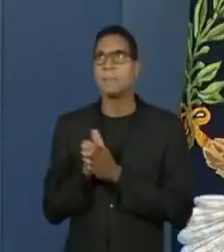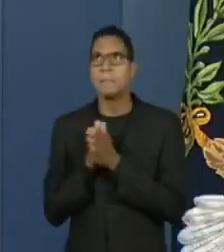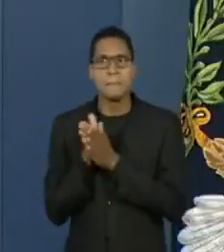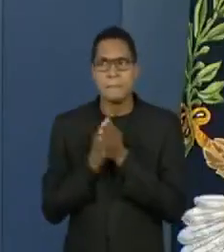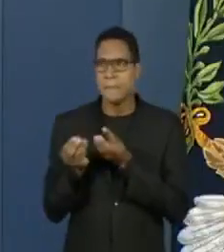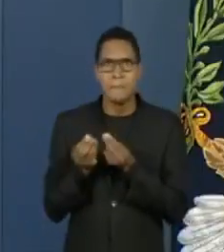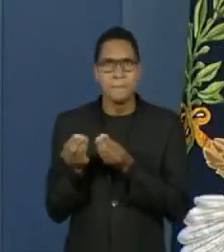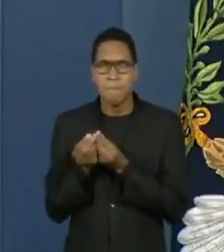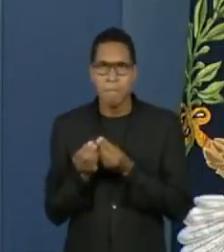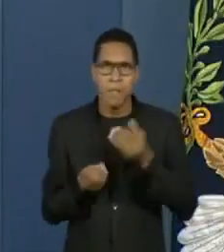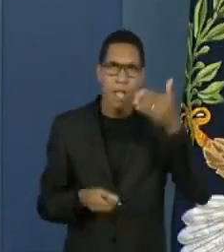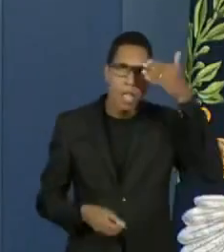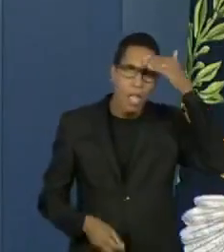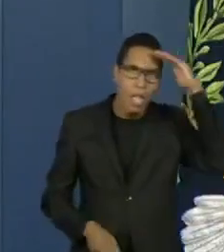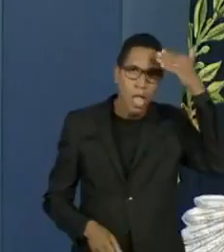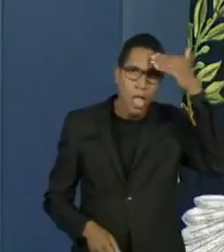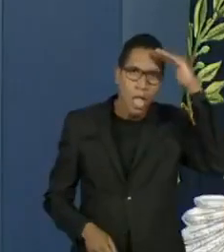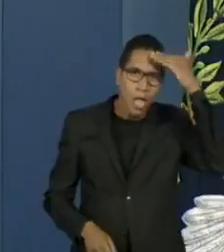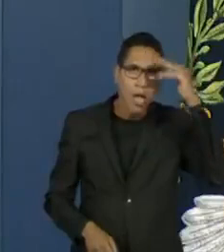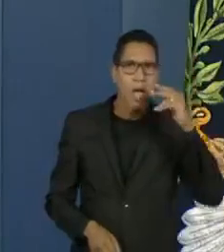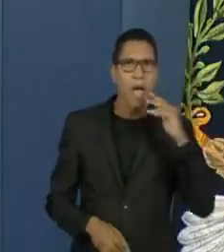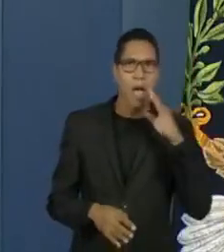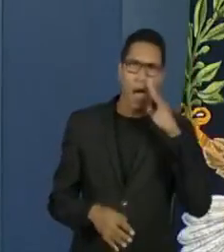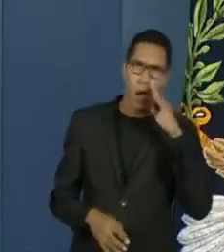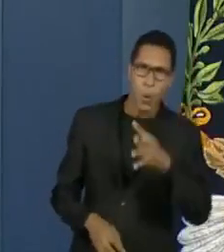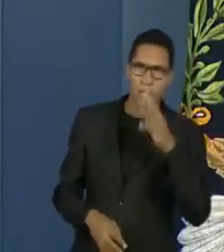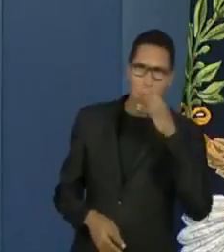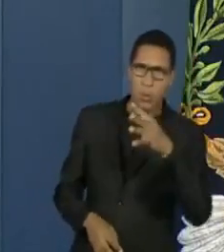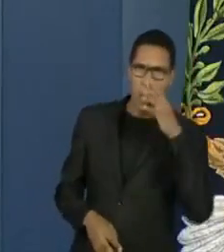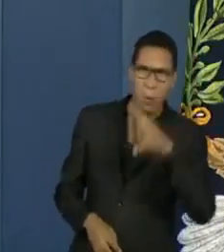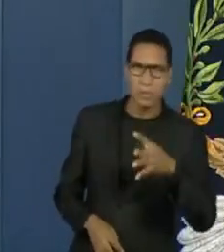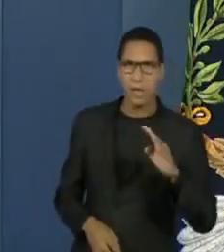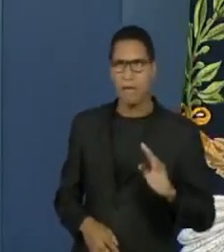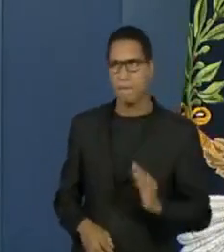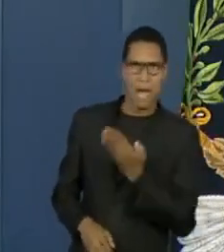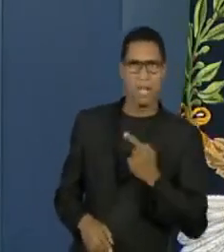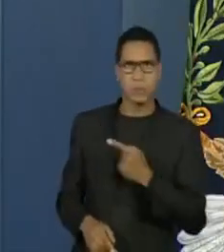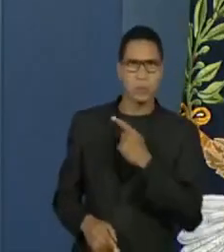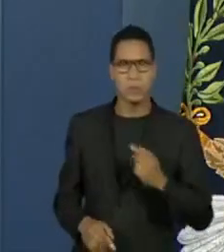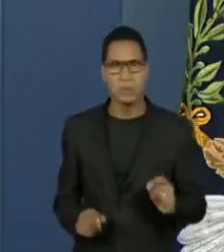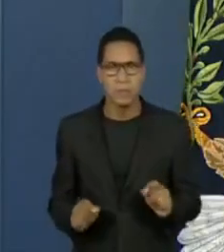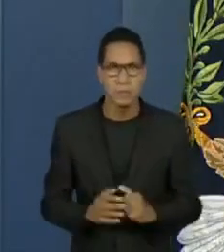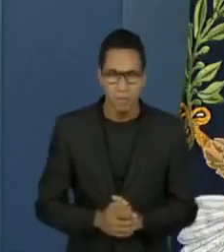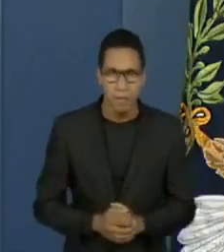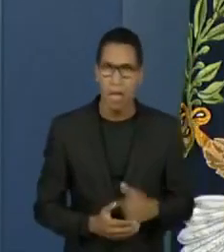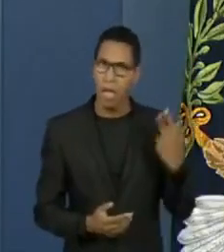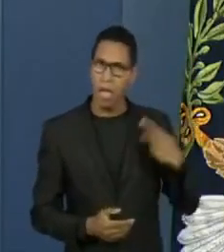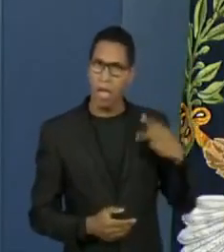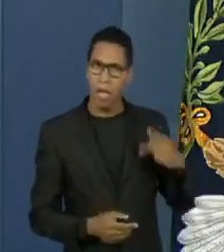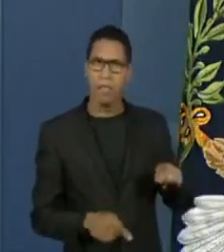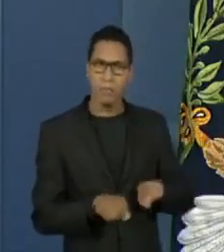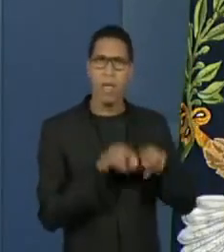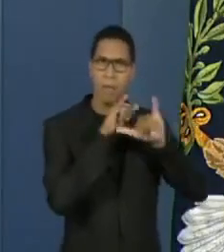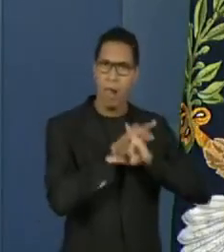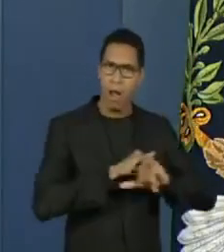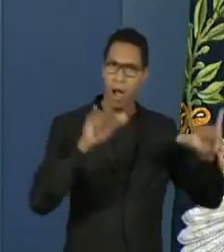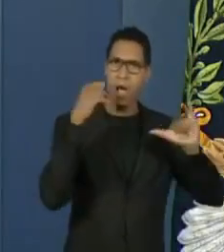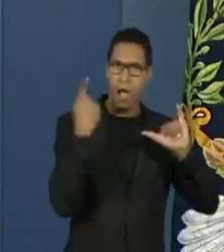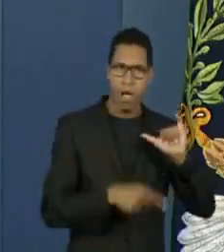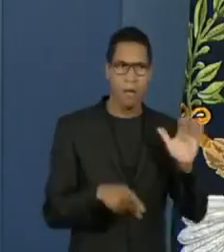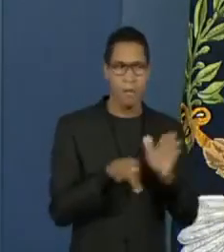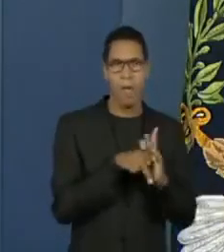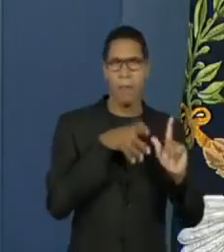vitória, Donald Trump renova as acusações. Nessa quinta-feira, o presidente falou na sala de imprensa da Casa